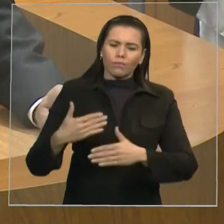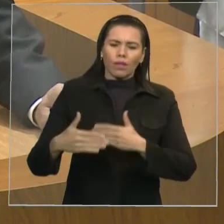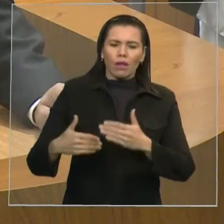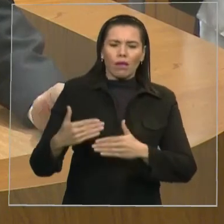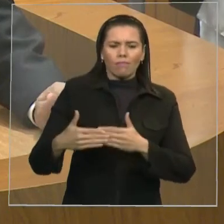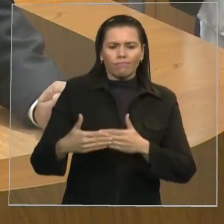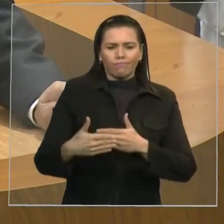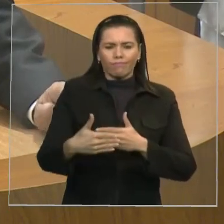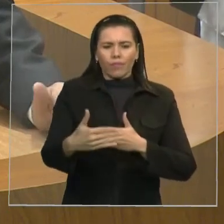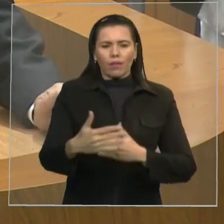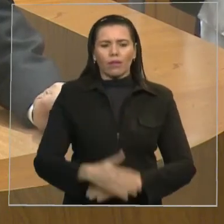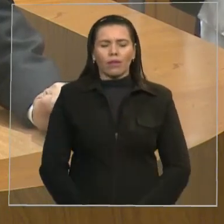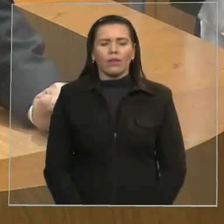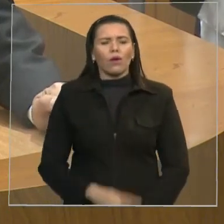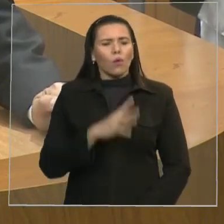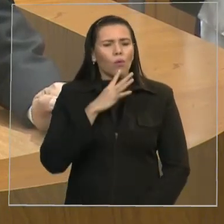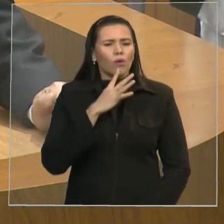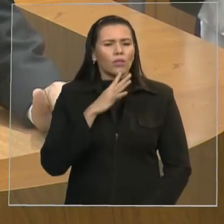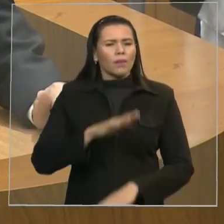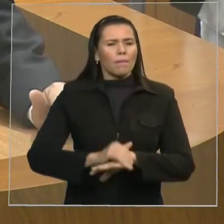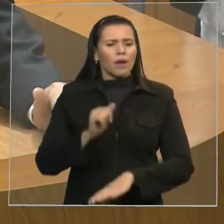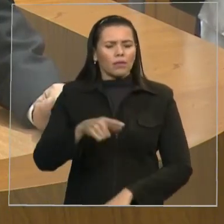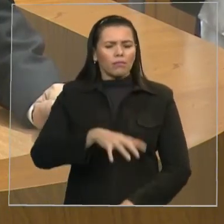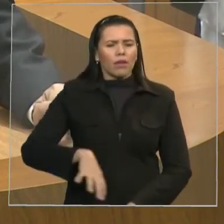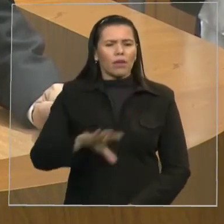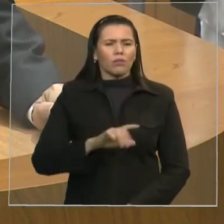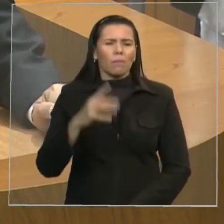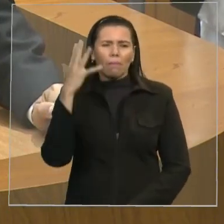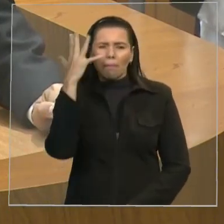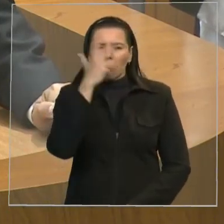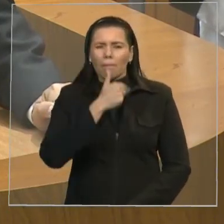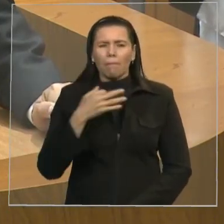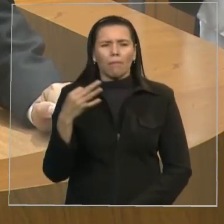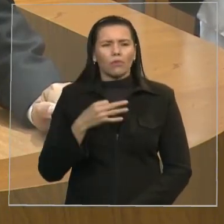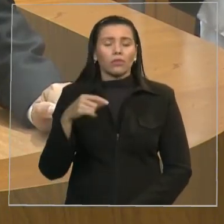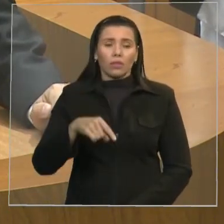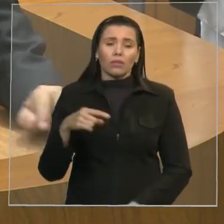conhecer ainda cada vez mais a região belíssima de Humberto de Campos.